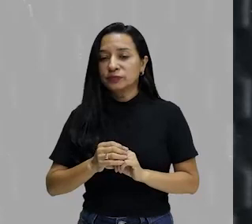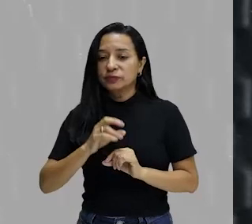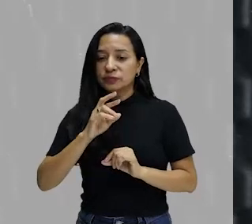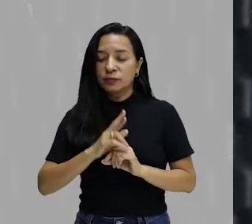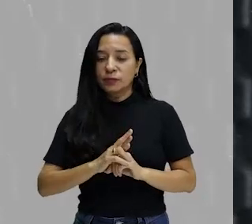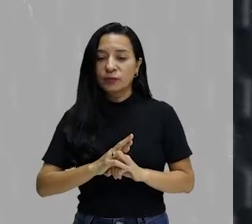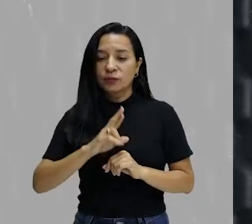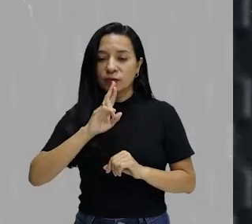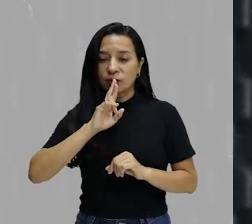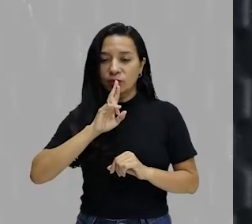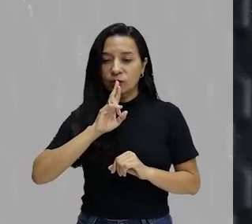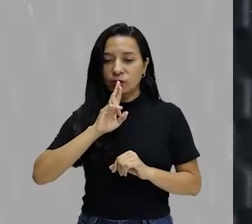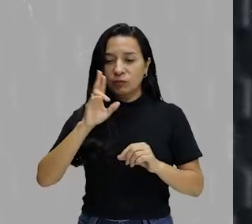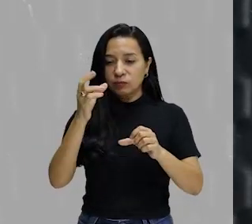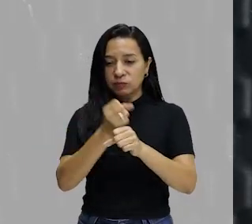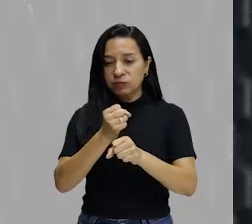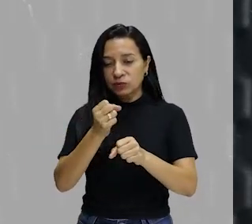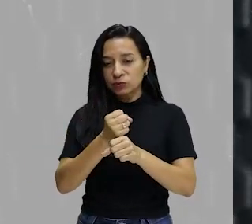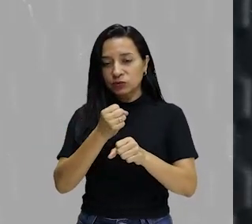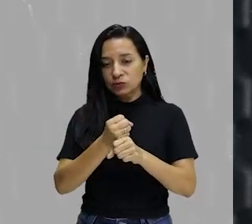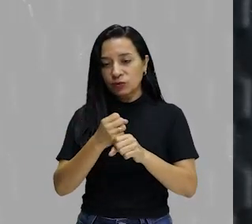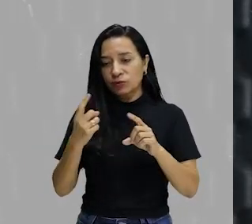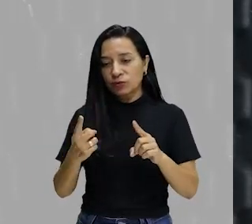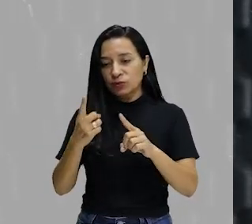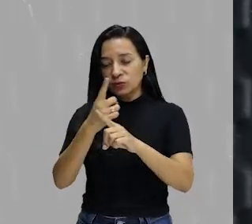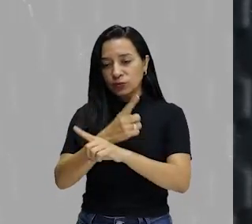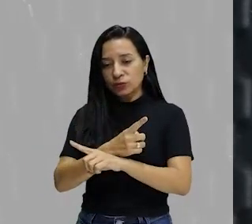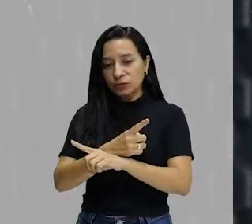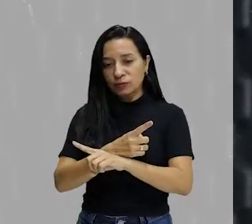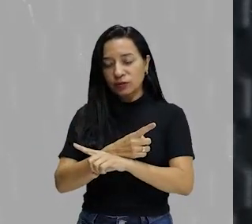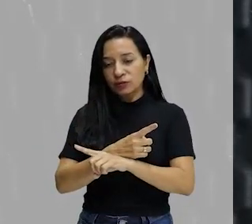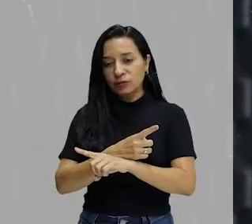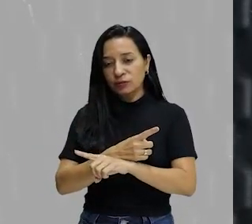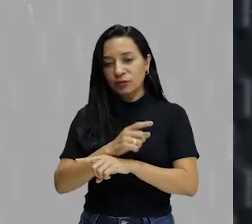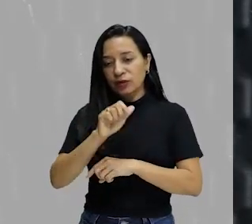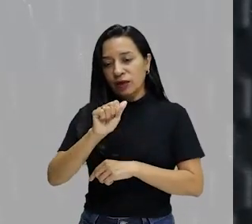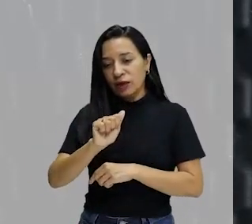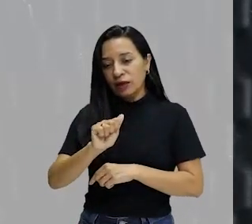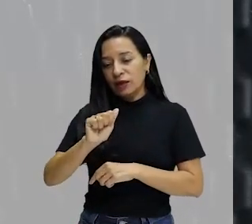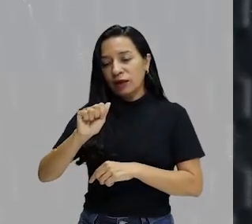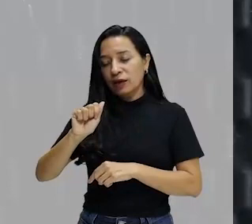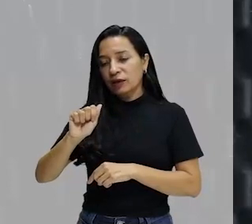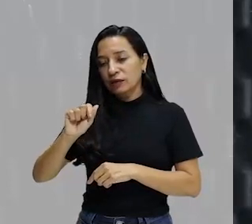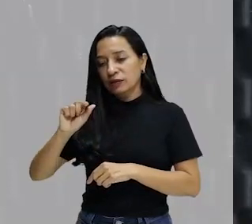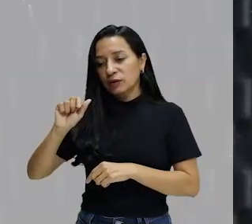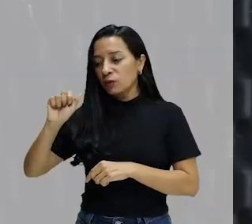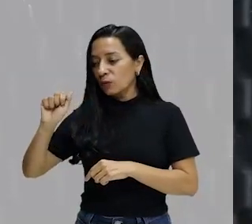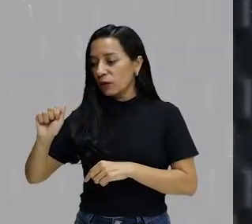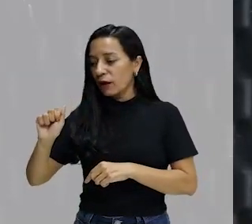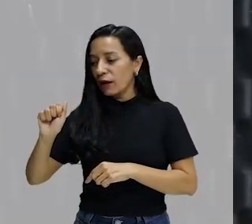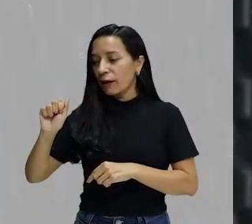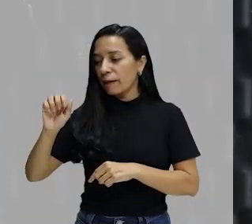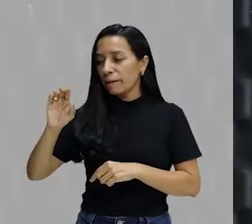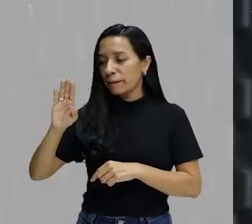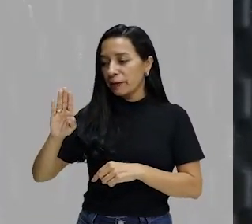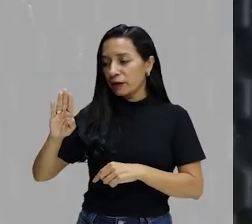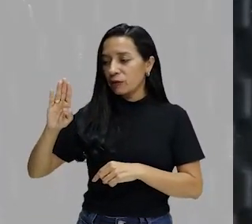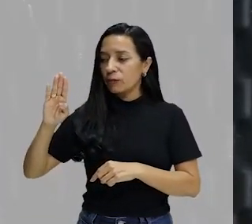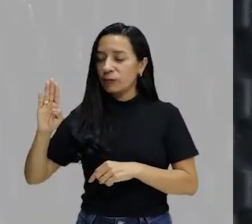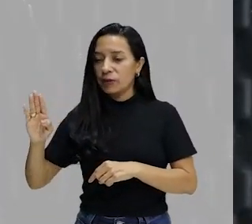da fecundação deste gameta com este gameta. Eu junto A com A e B com B. Eu tenho